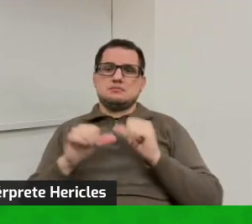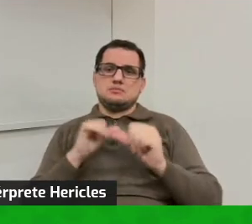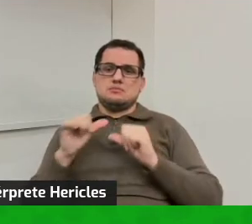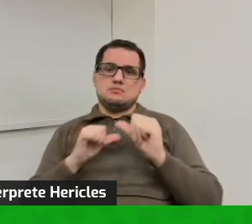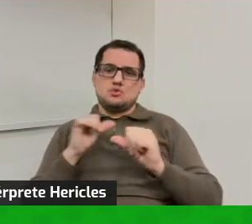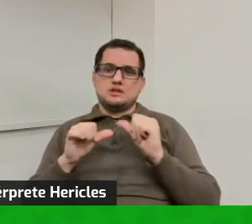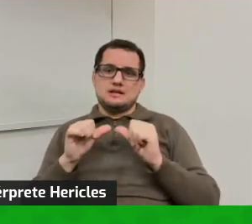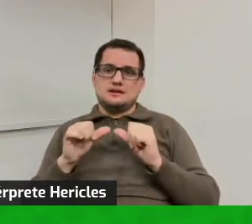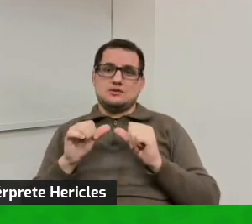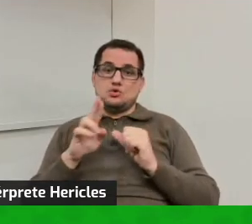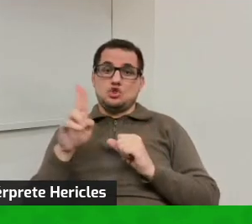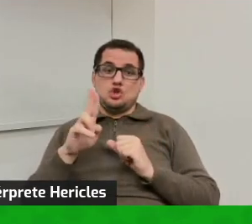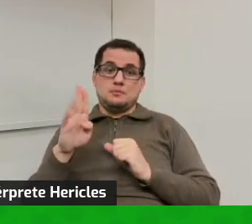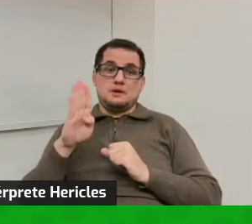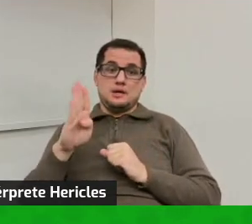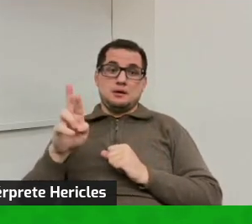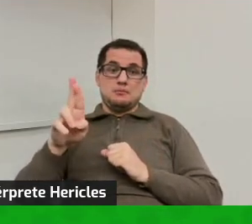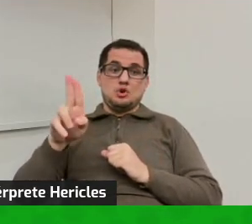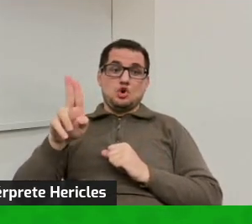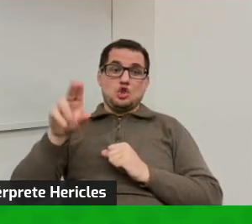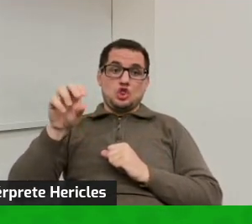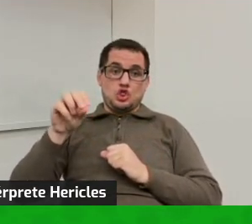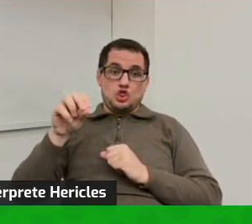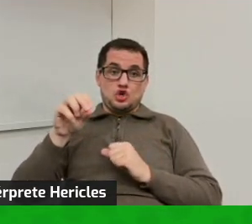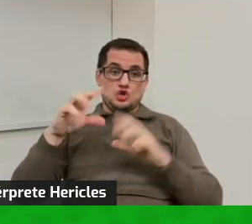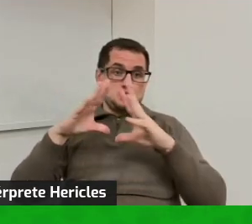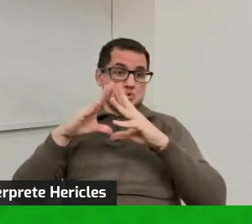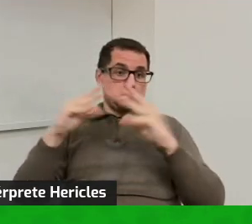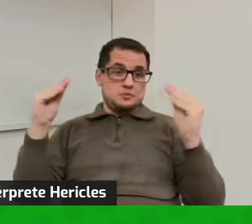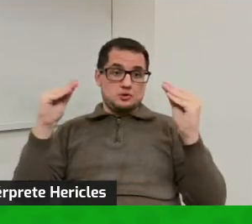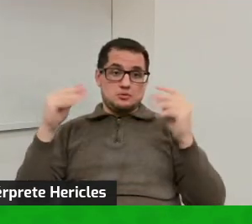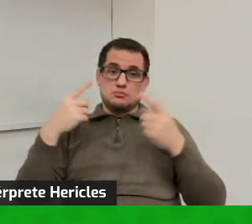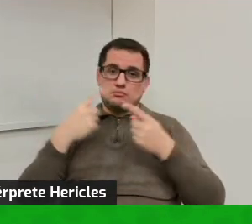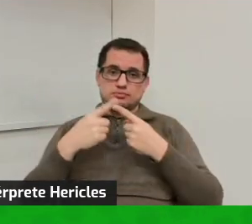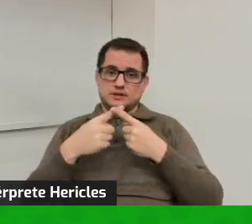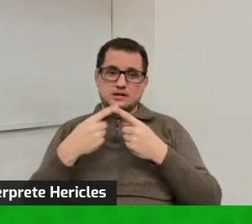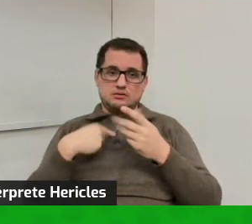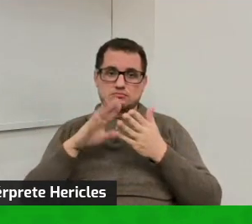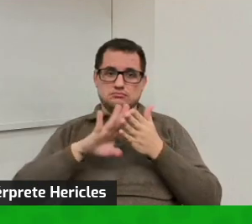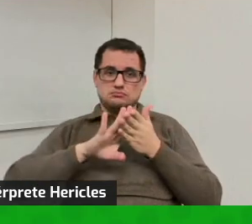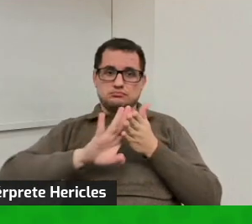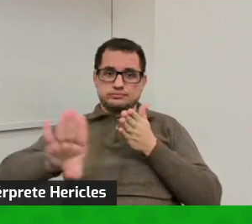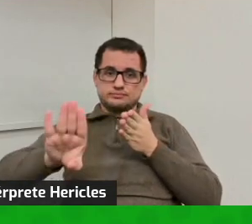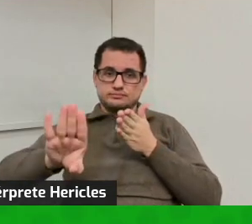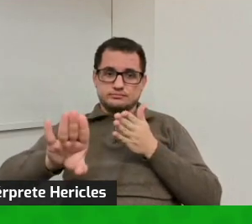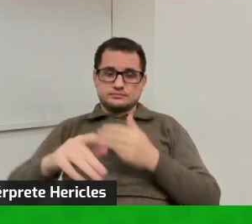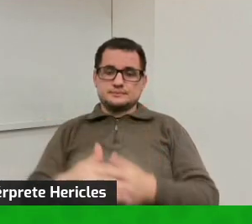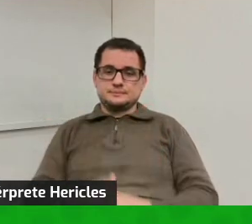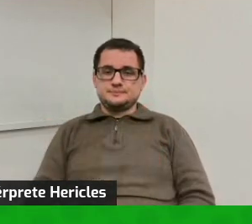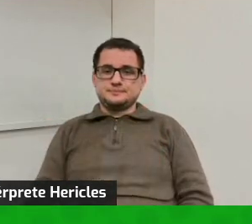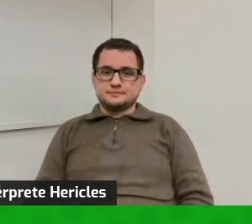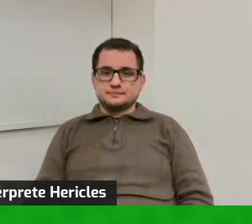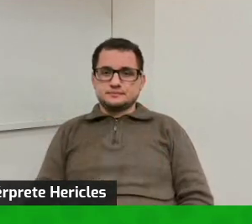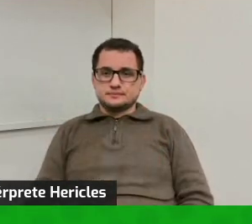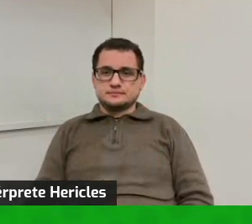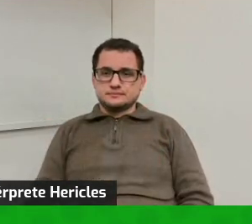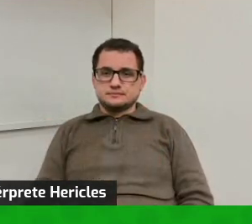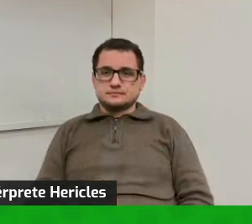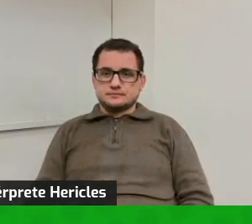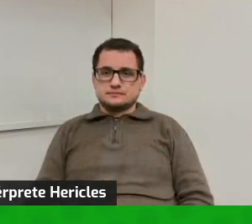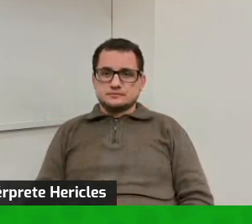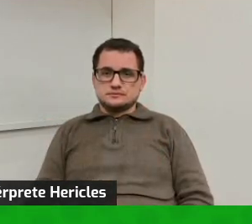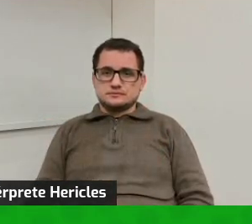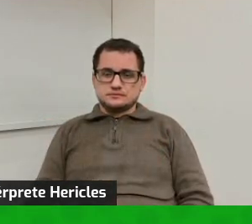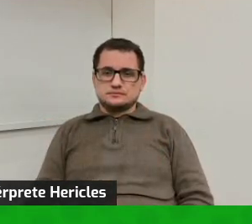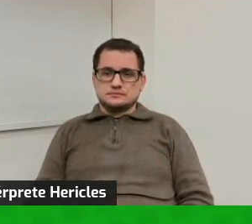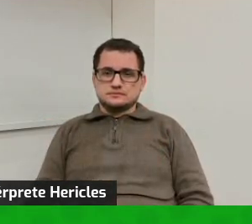vai aparecer mais. Ele não aparece aqui na nossa lista, ele pula ali para mim agora. Aqui, ó, do 9, a gente vem para o